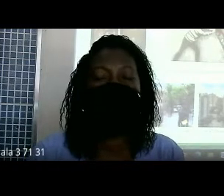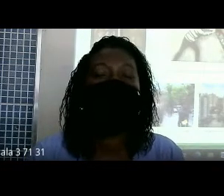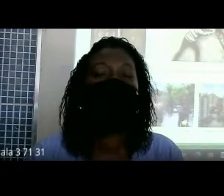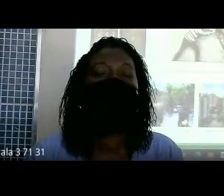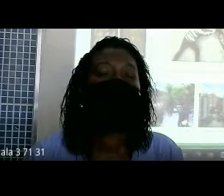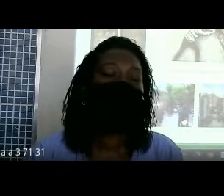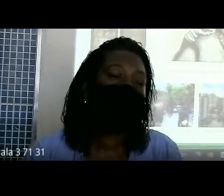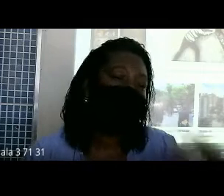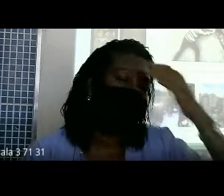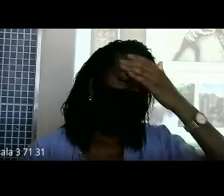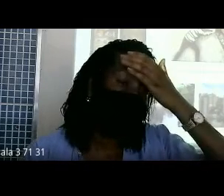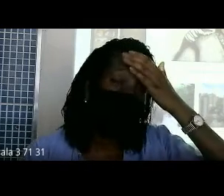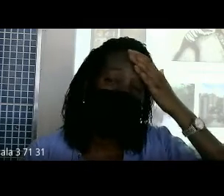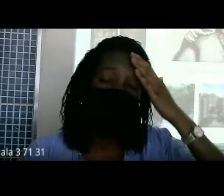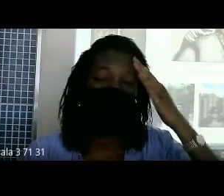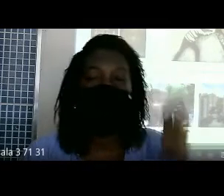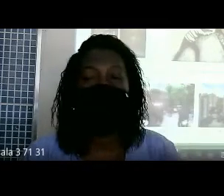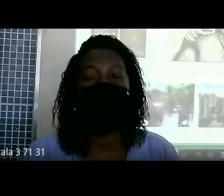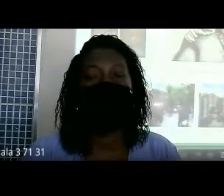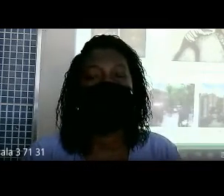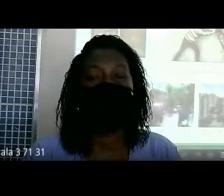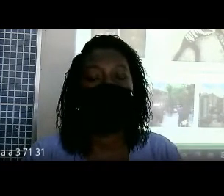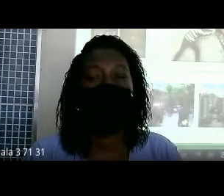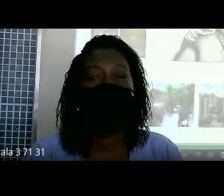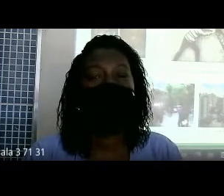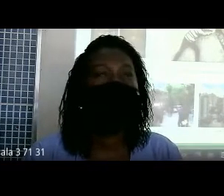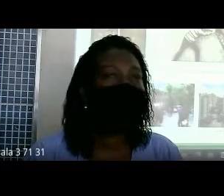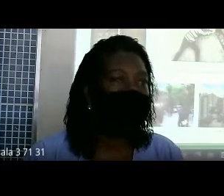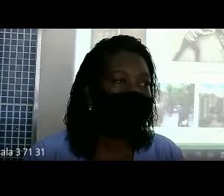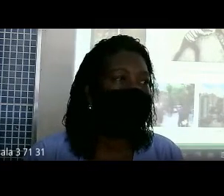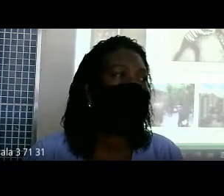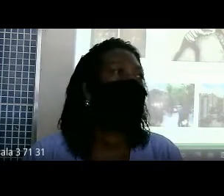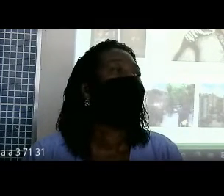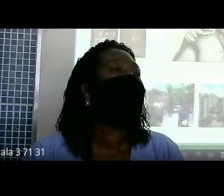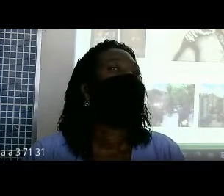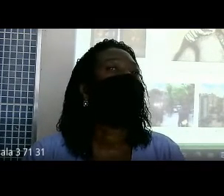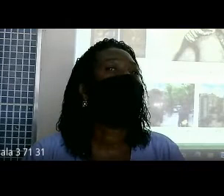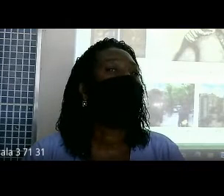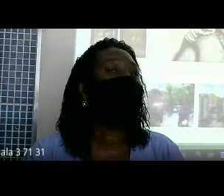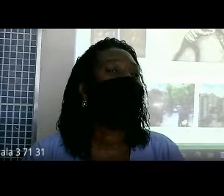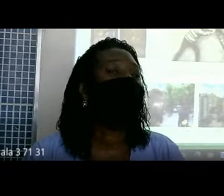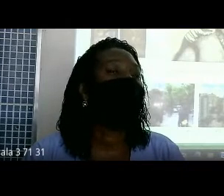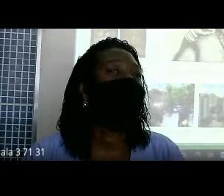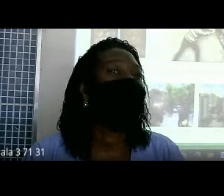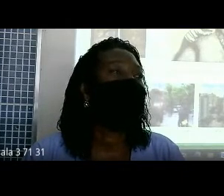Banksy, como eu já falei para vocês, né? Um artista britânico que...